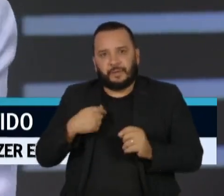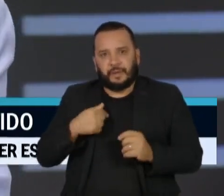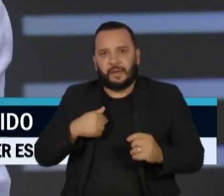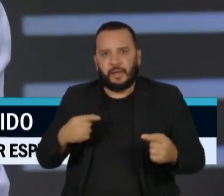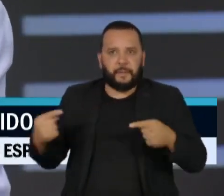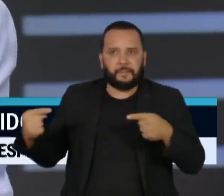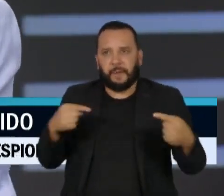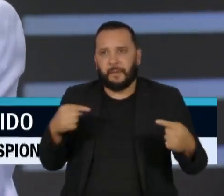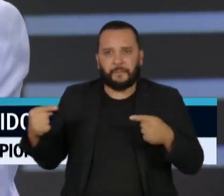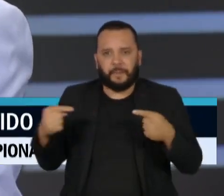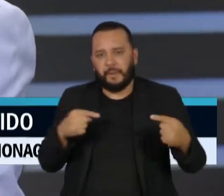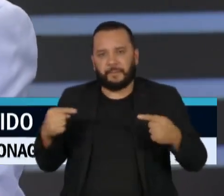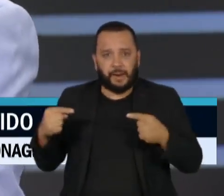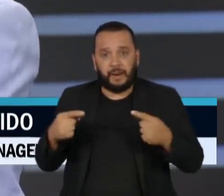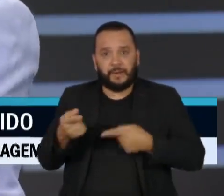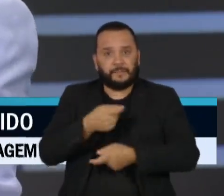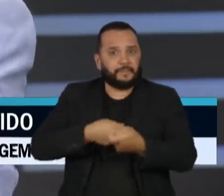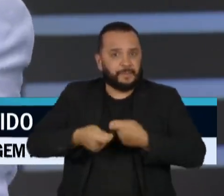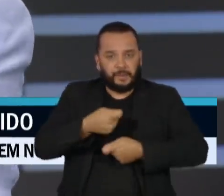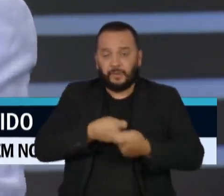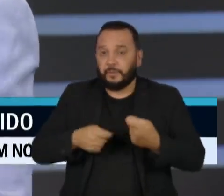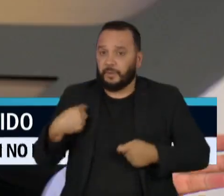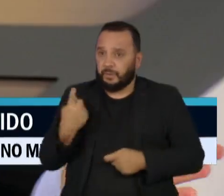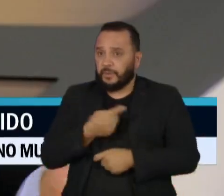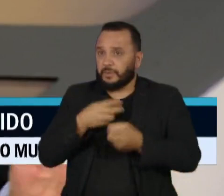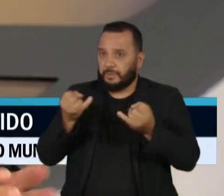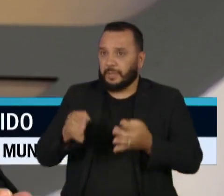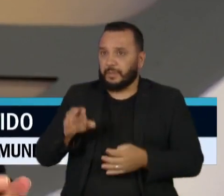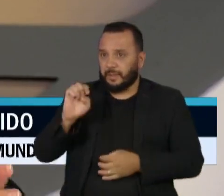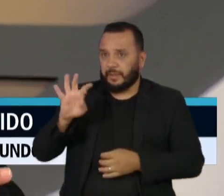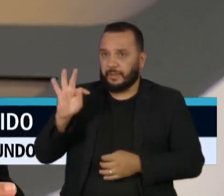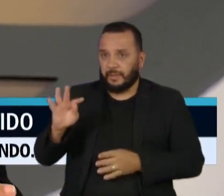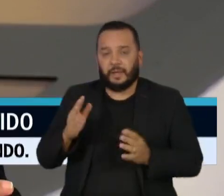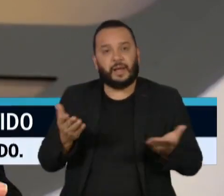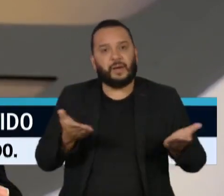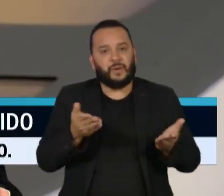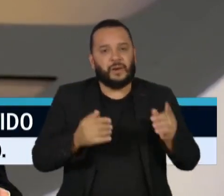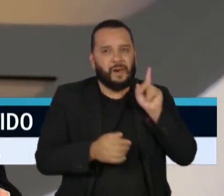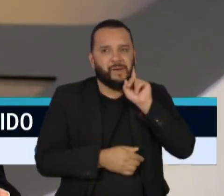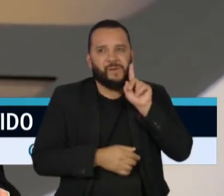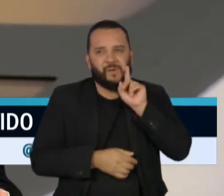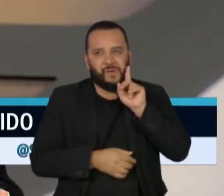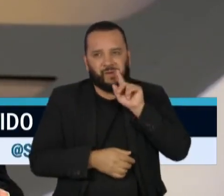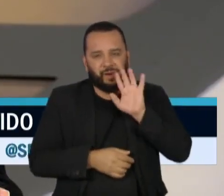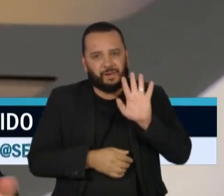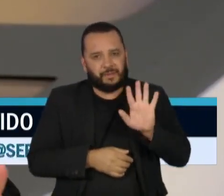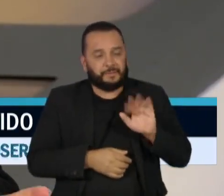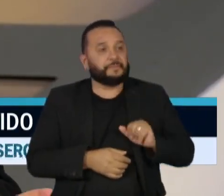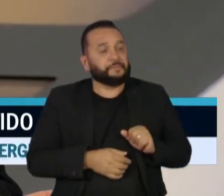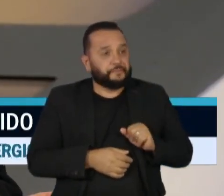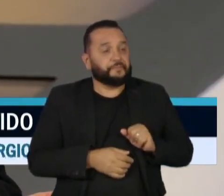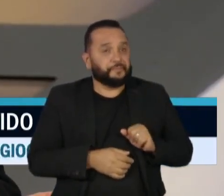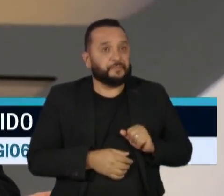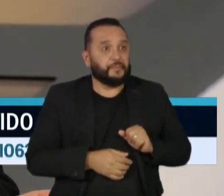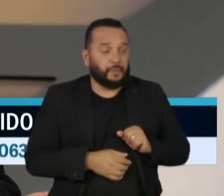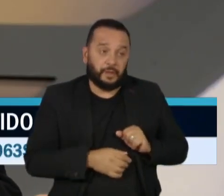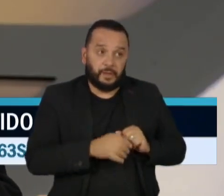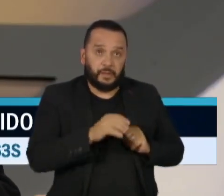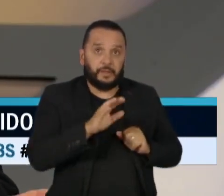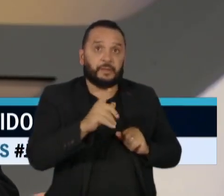aqui falando de extraterrestres, que eu acho bom. Agora, no campo da ironia, Tazi e Karen, nós tivemos aqui